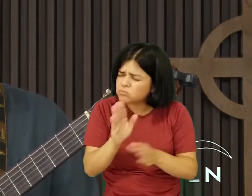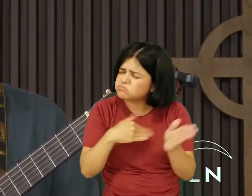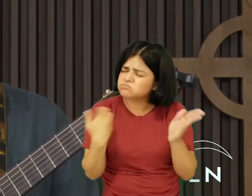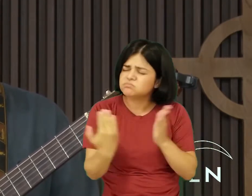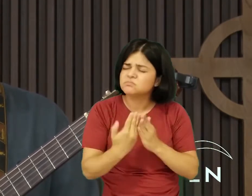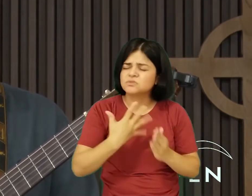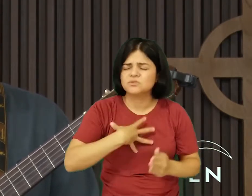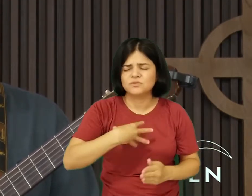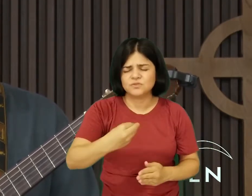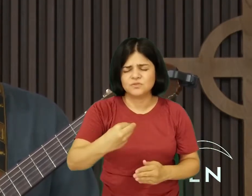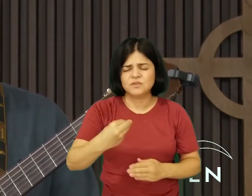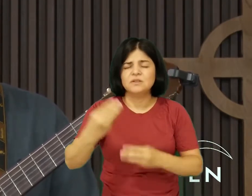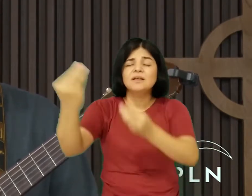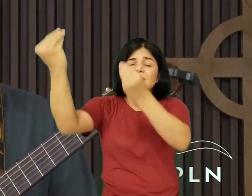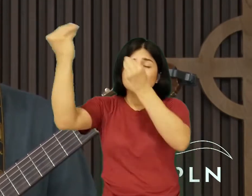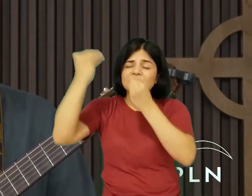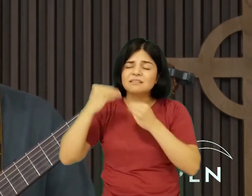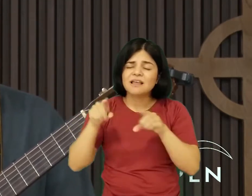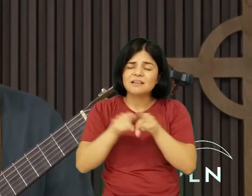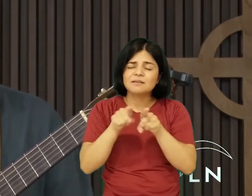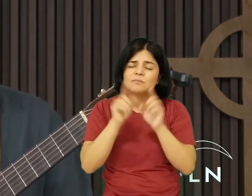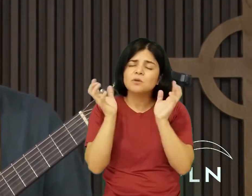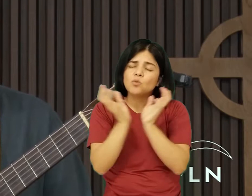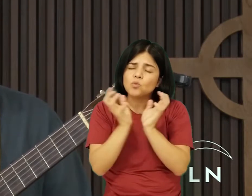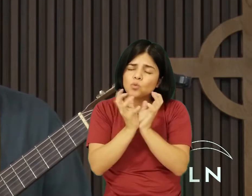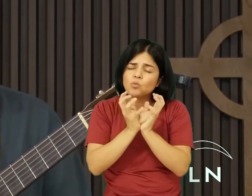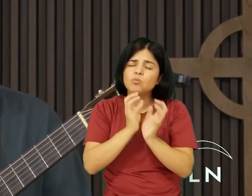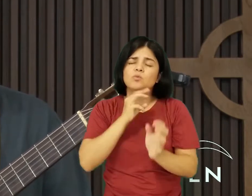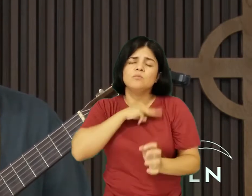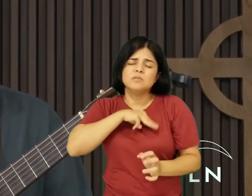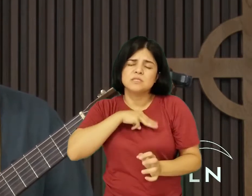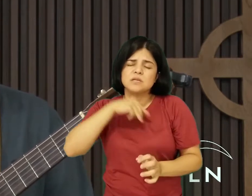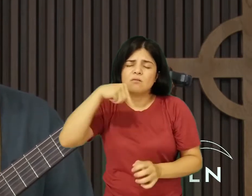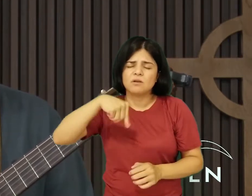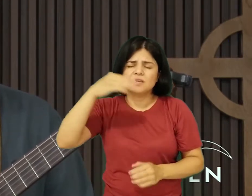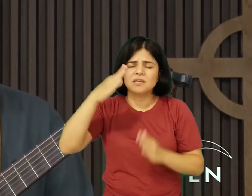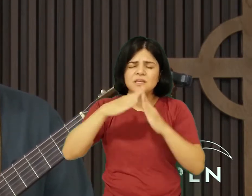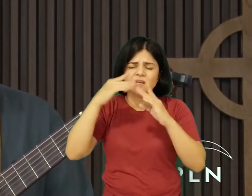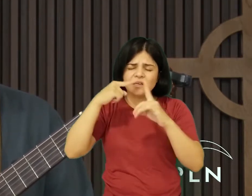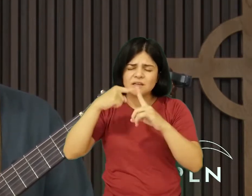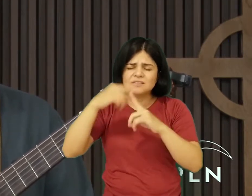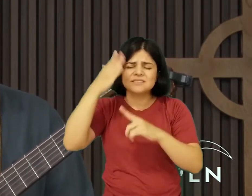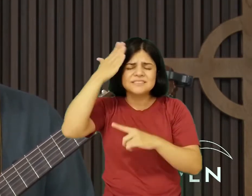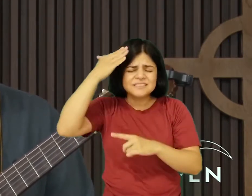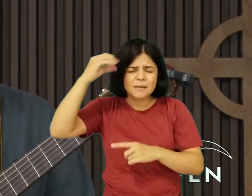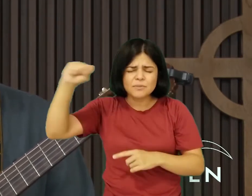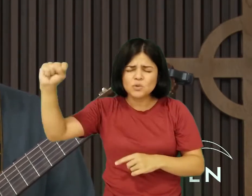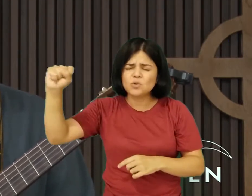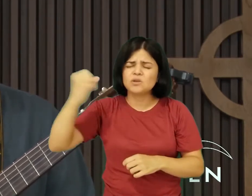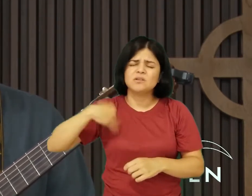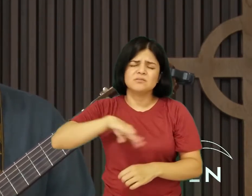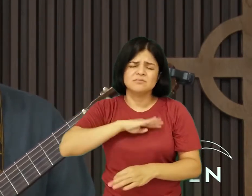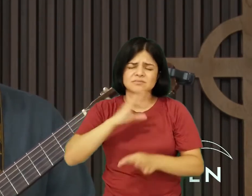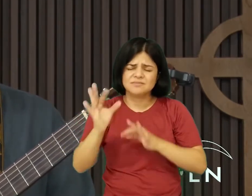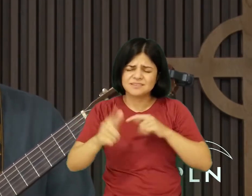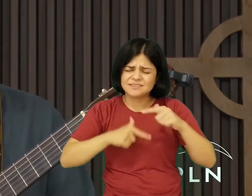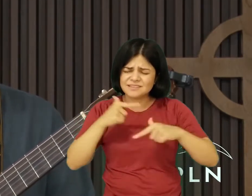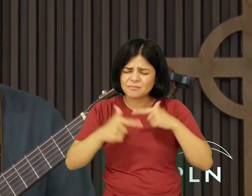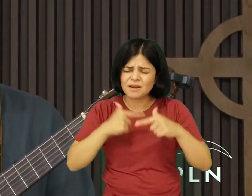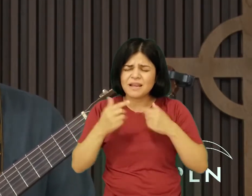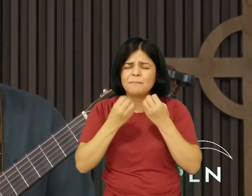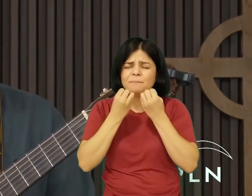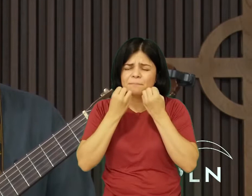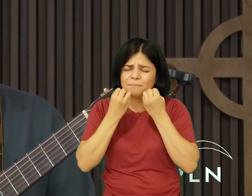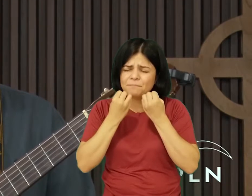ao comitê missionário e ao Ministério de Missões da nossa igreja sabedoria na gestão dessa obra e coloca no coração do teu